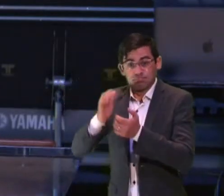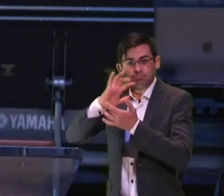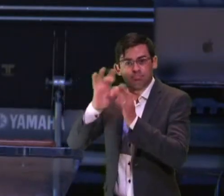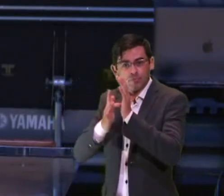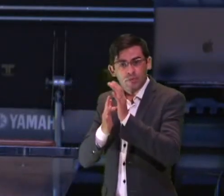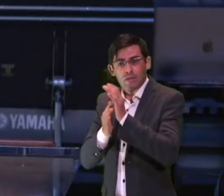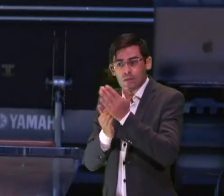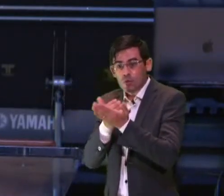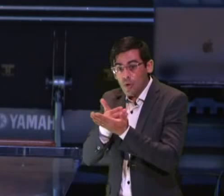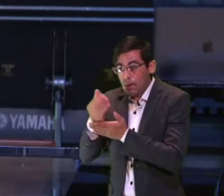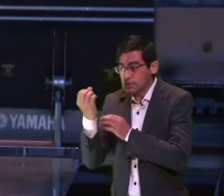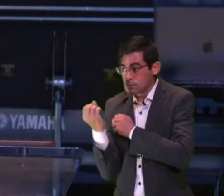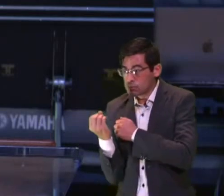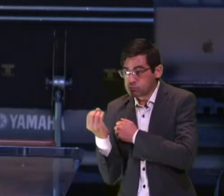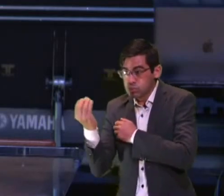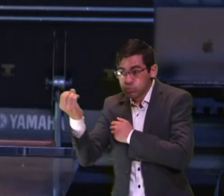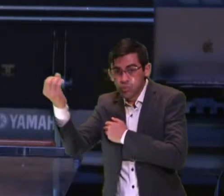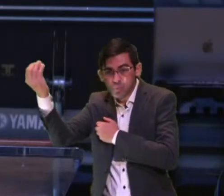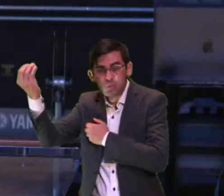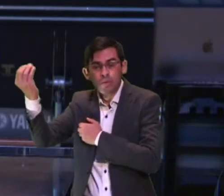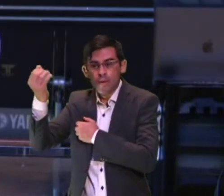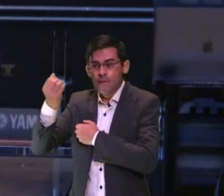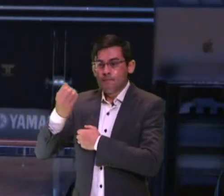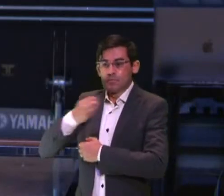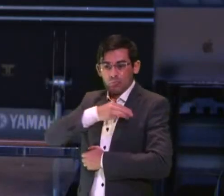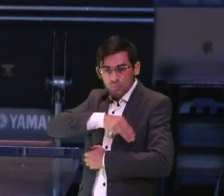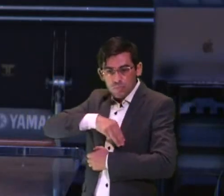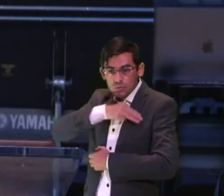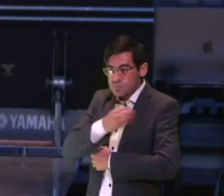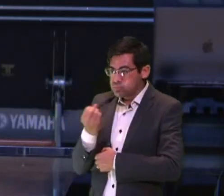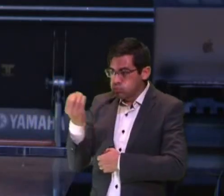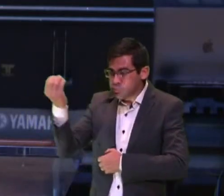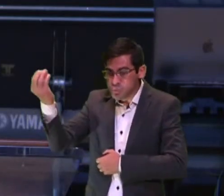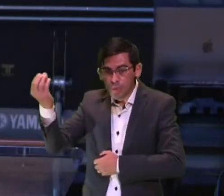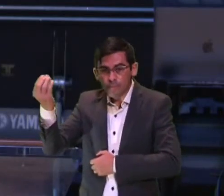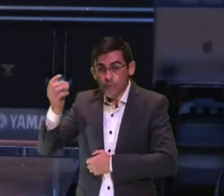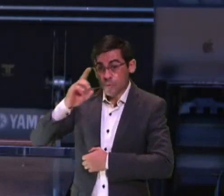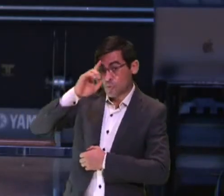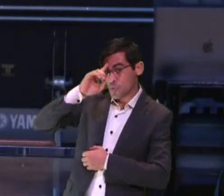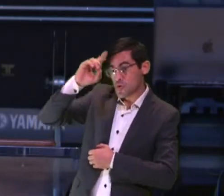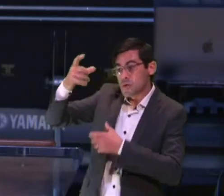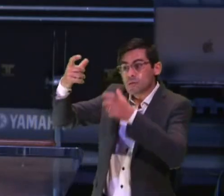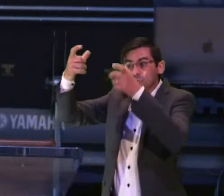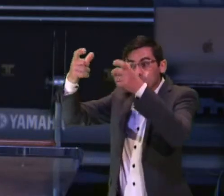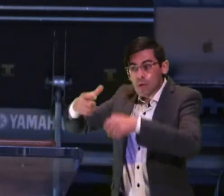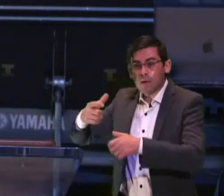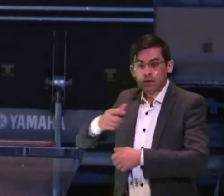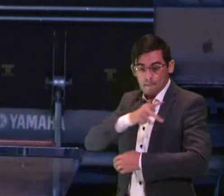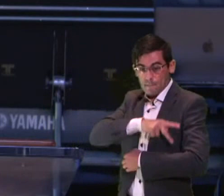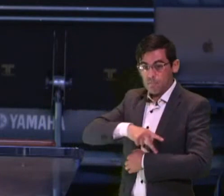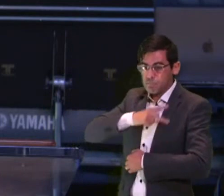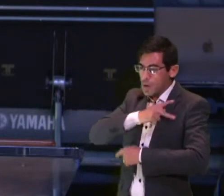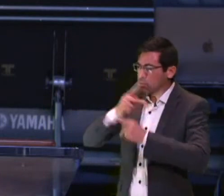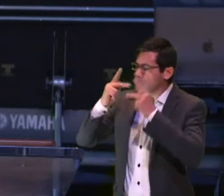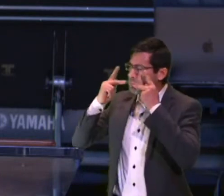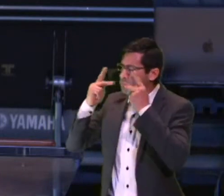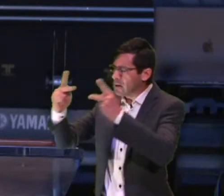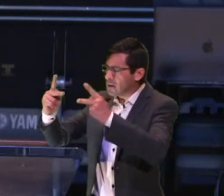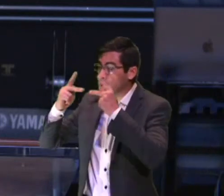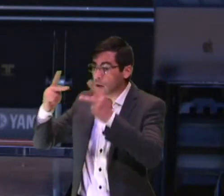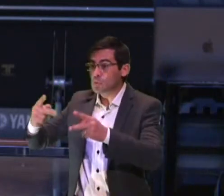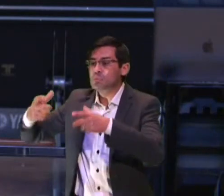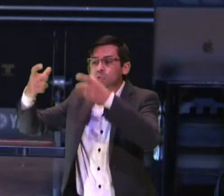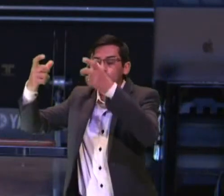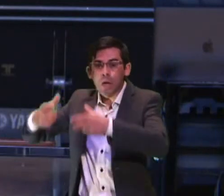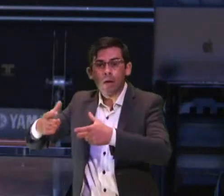que um dia ele está pregando para Paulo Sérgio, procônsul de uma região, um homem inteligente,